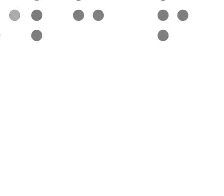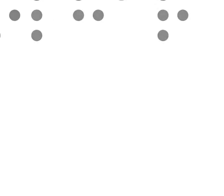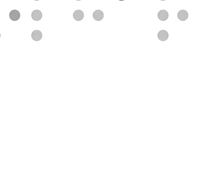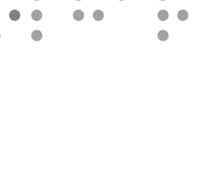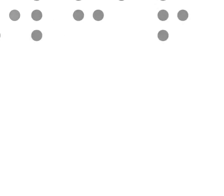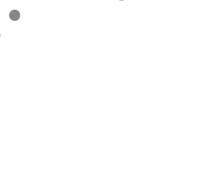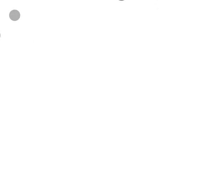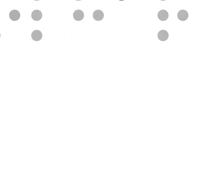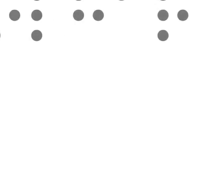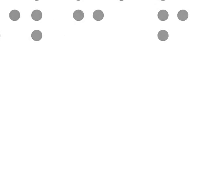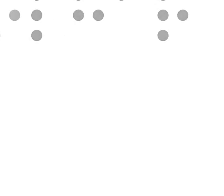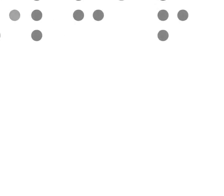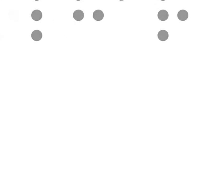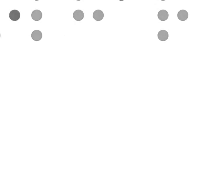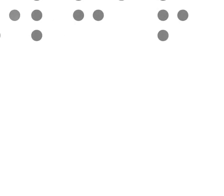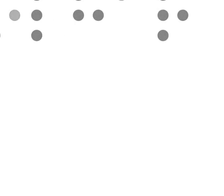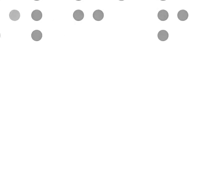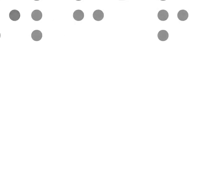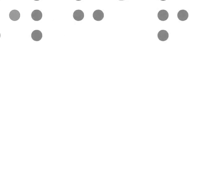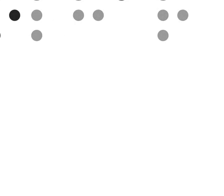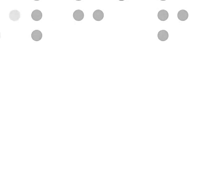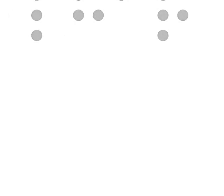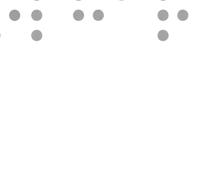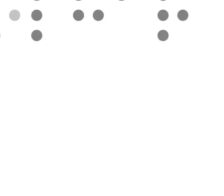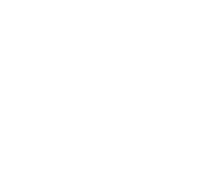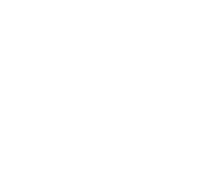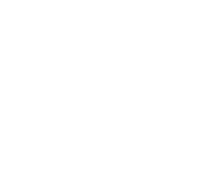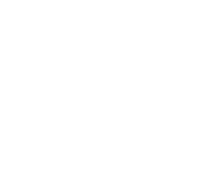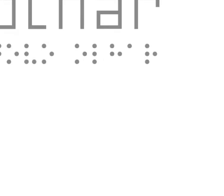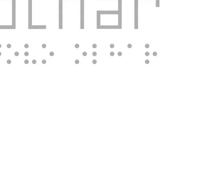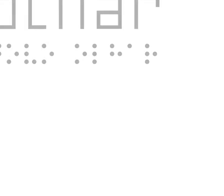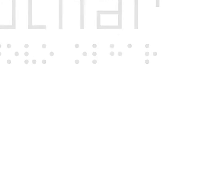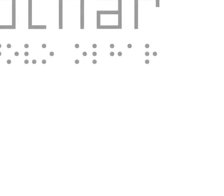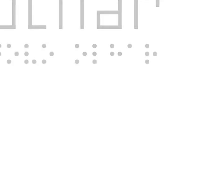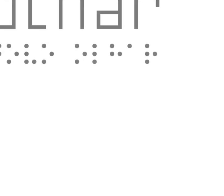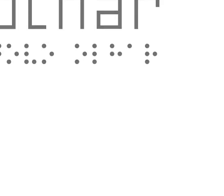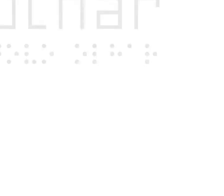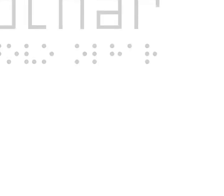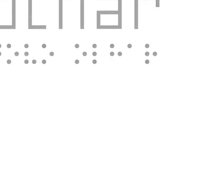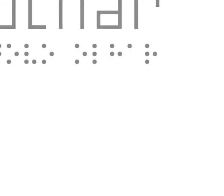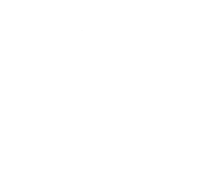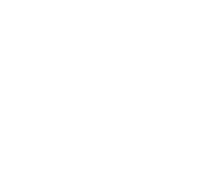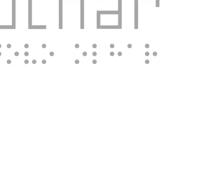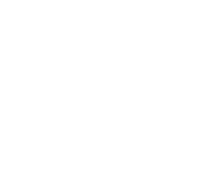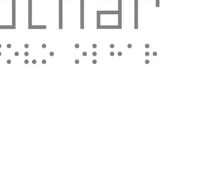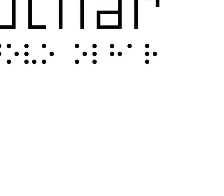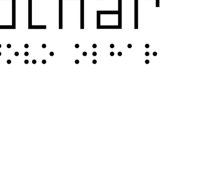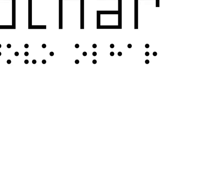Na tela branca ao centro, o título em braille e em letras pretas pisca: Um novo olhar.